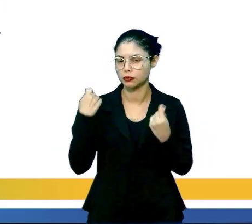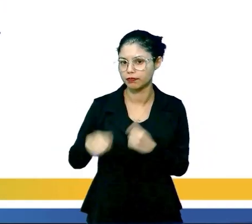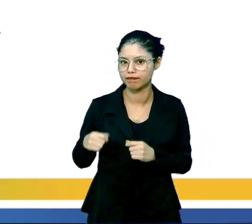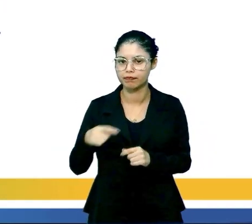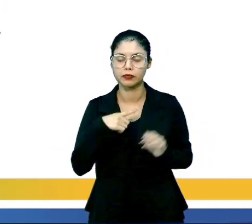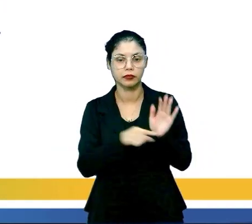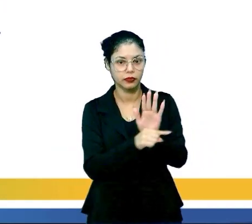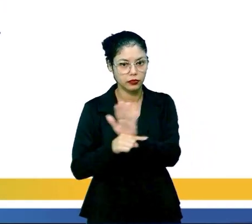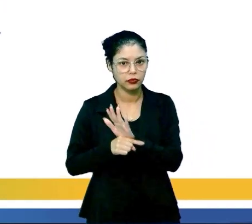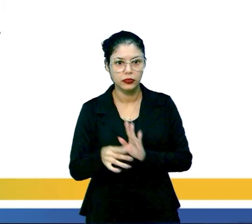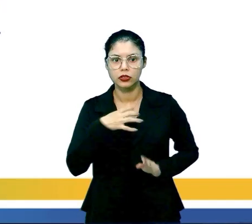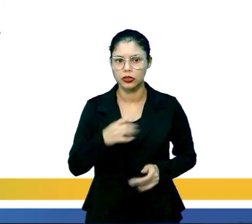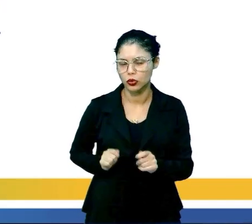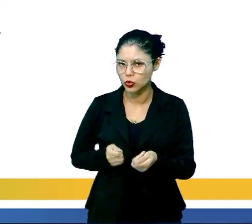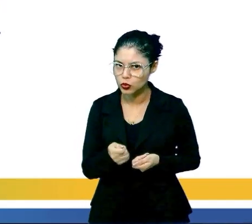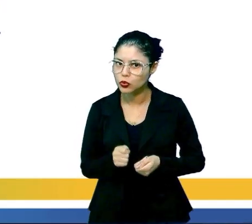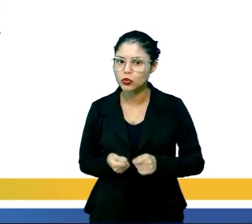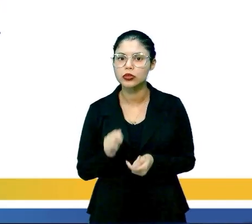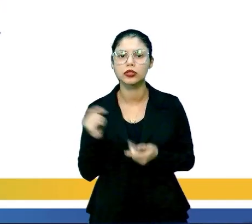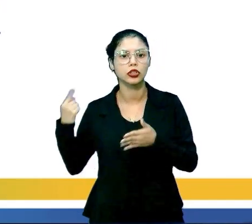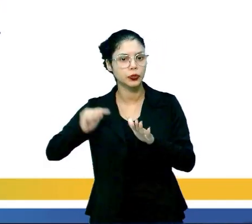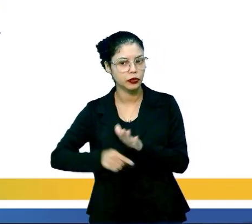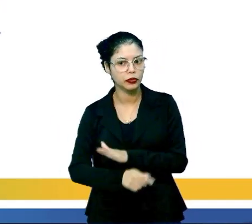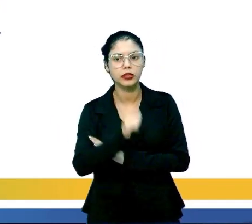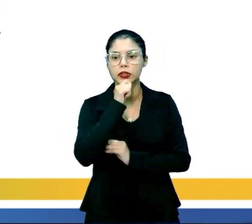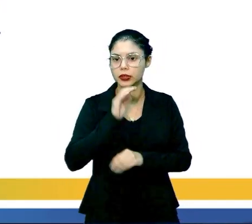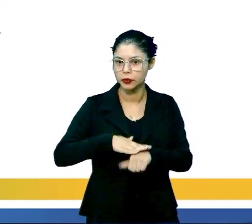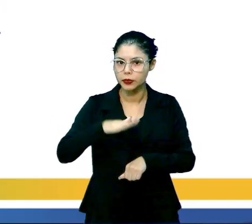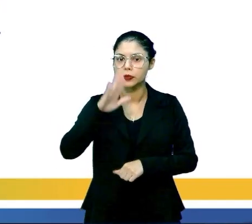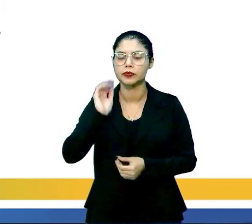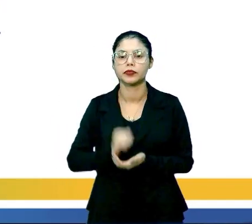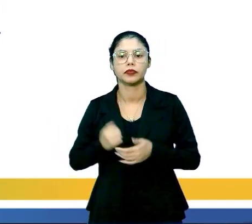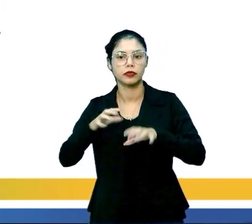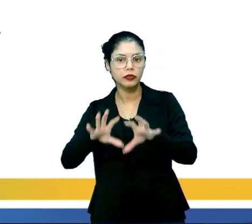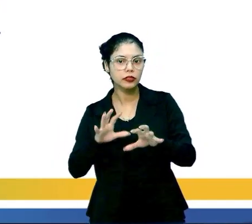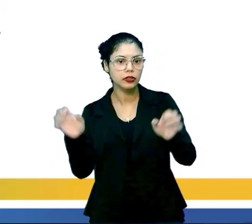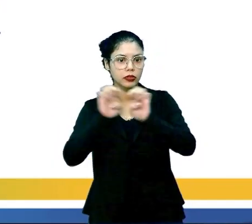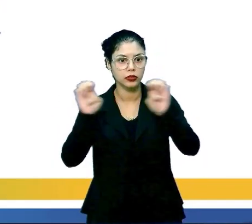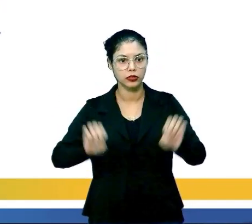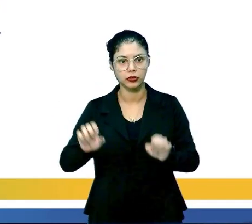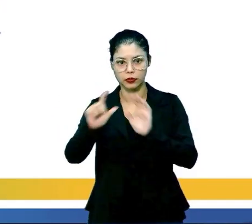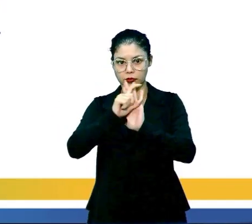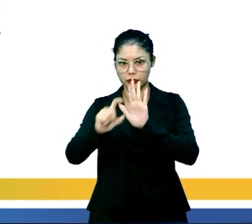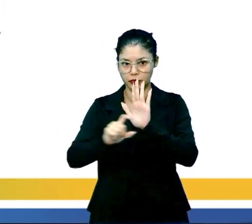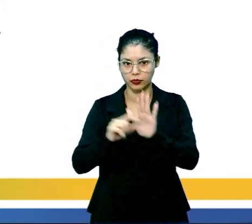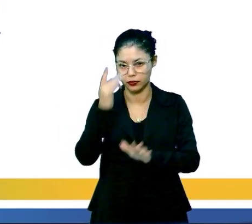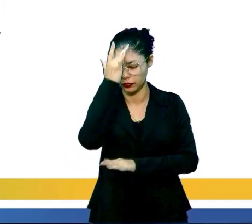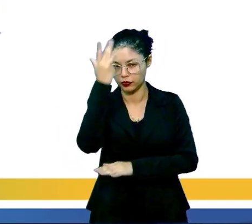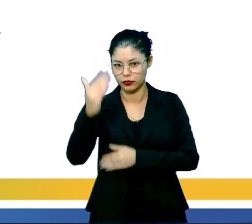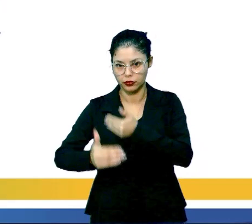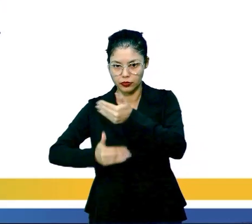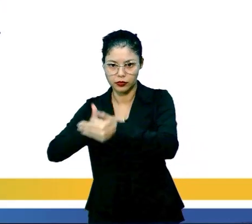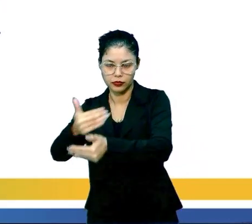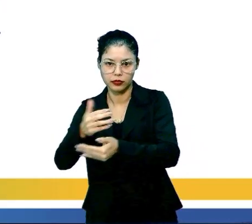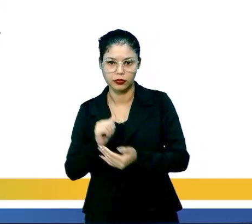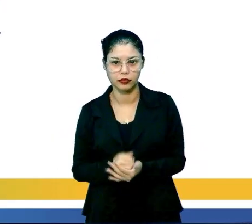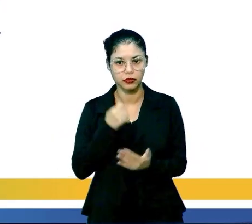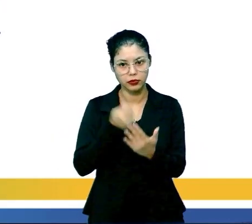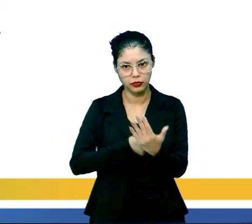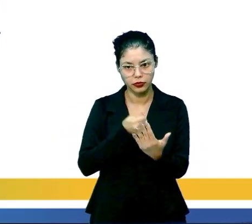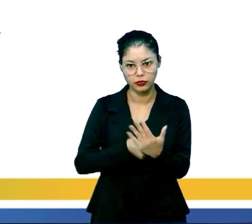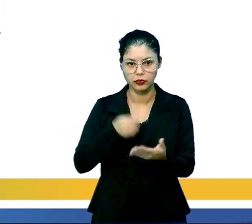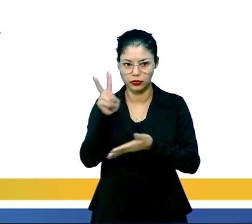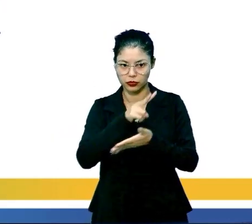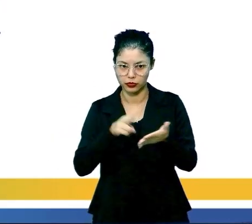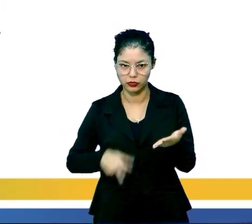precisa demonstrar um certo domínio e se aprofundar no assunto. Sendo assim, estruturar os parágrafos para facilitar esse